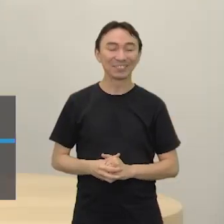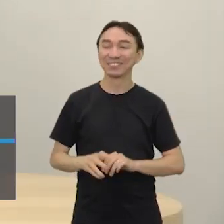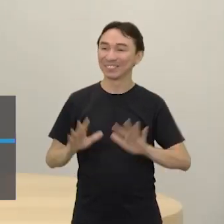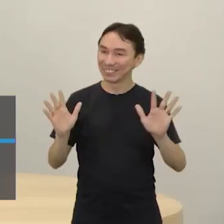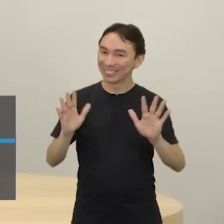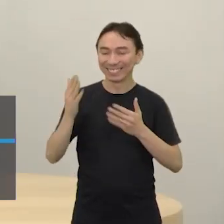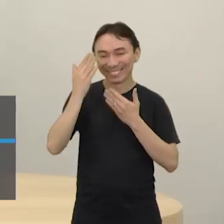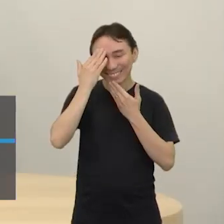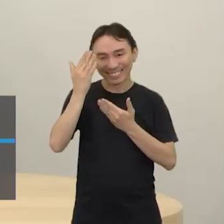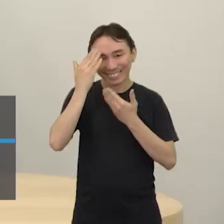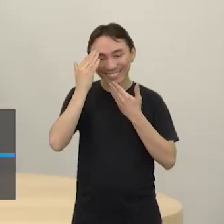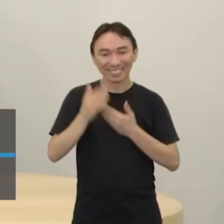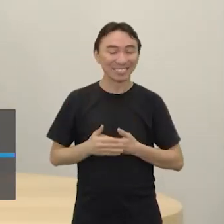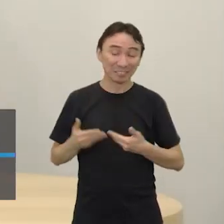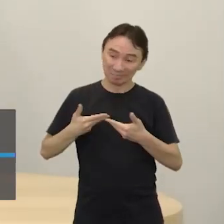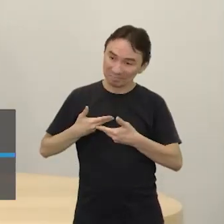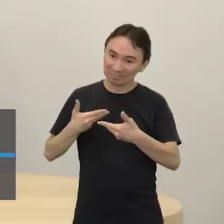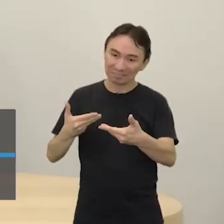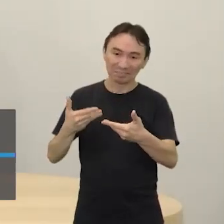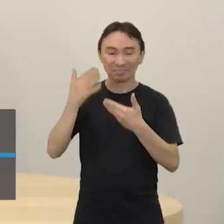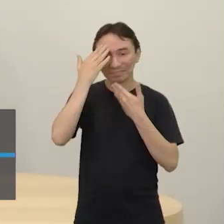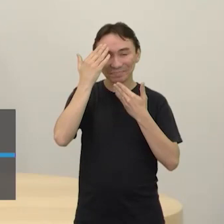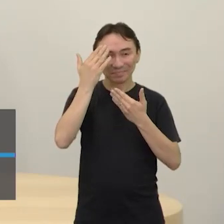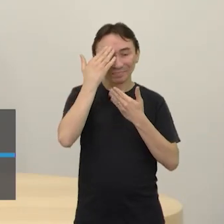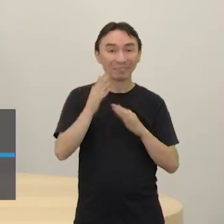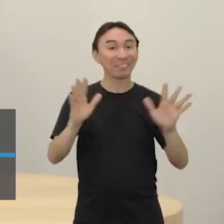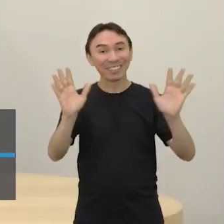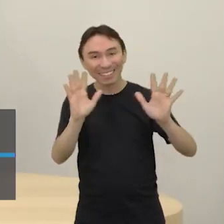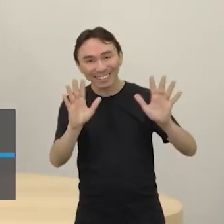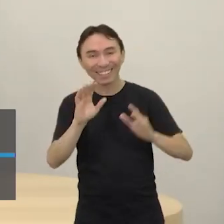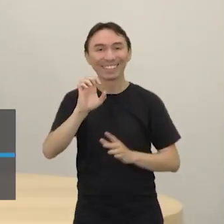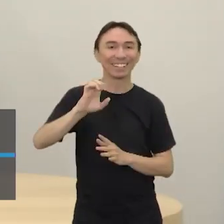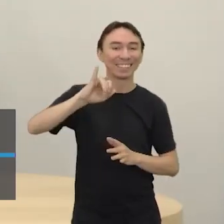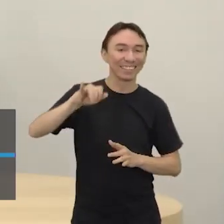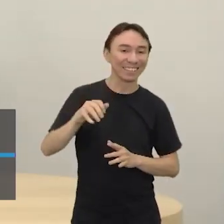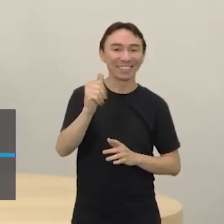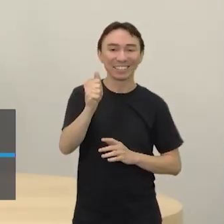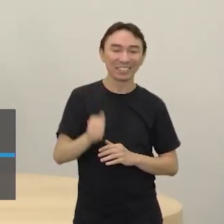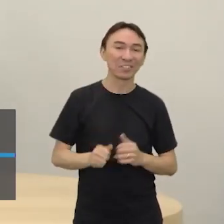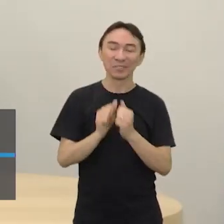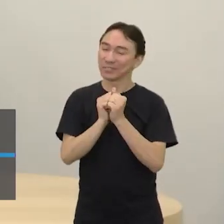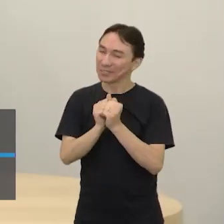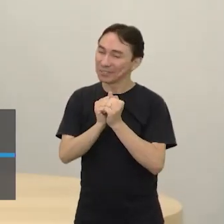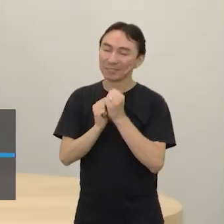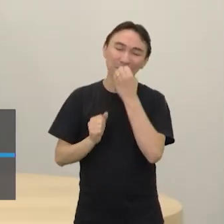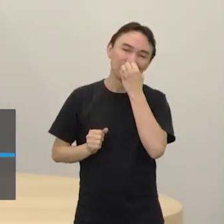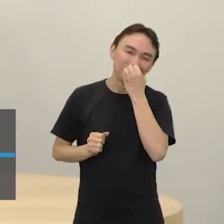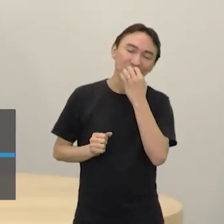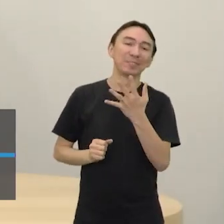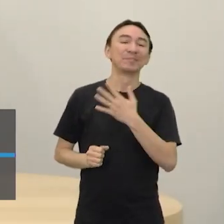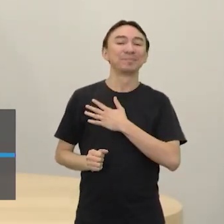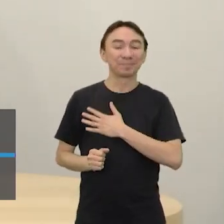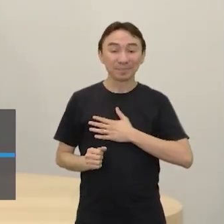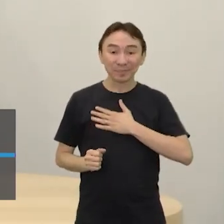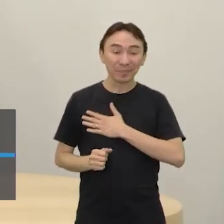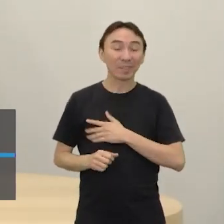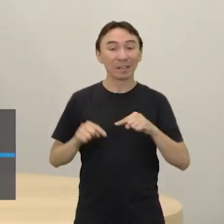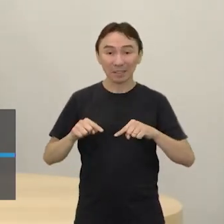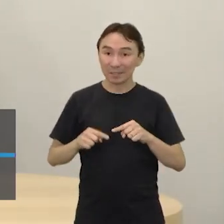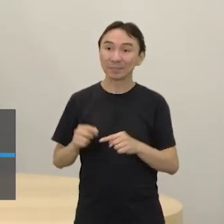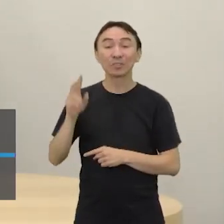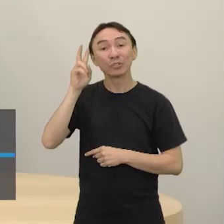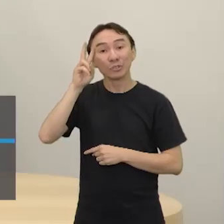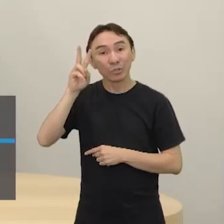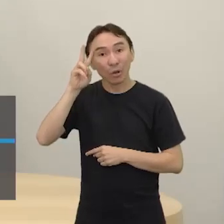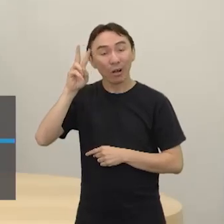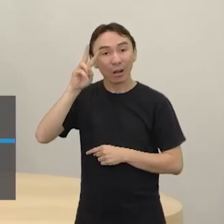meu amigo. Obrigada pelo convite. Pessoal da EJA, que delícia estar com vocês. Nosso encontro de história aqui com o professor Alcides,